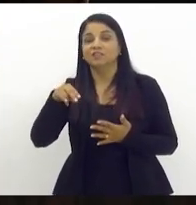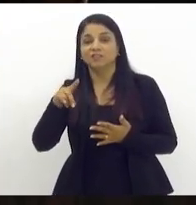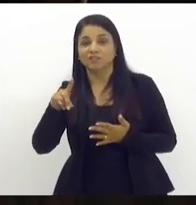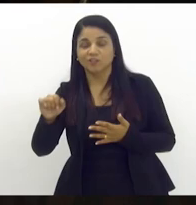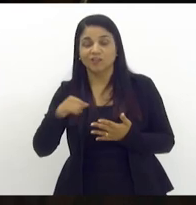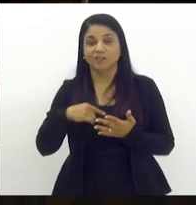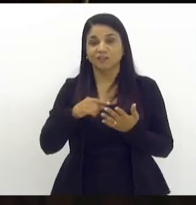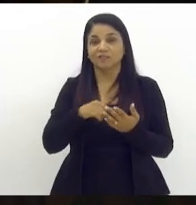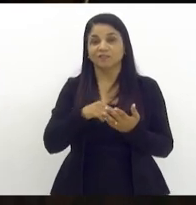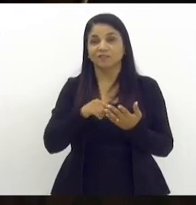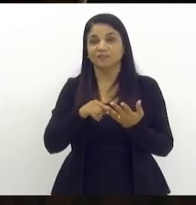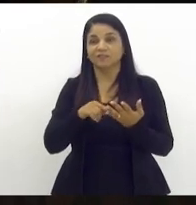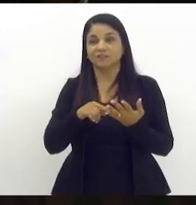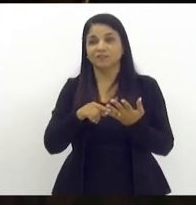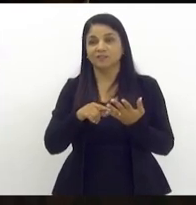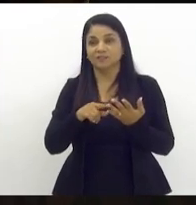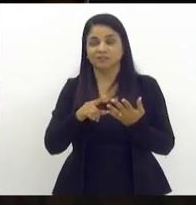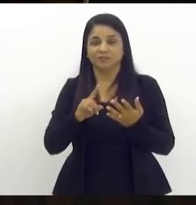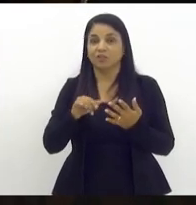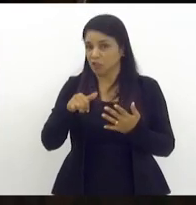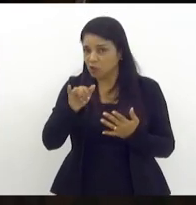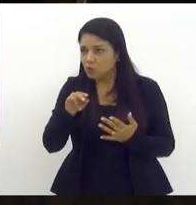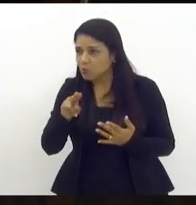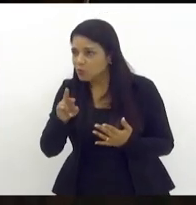Yuri, pediu? Não.